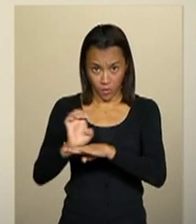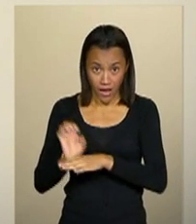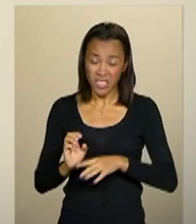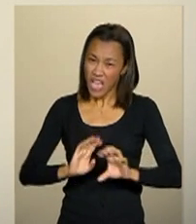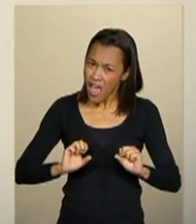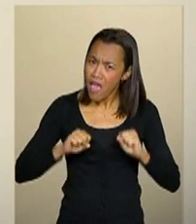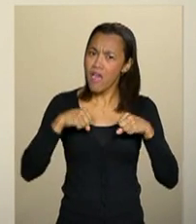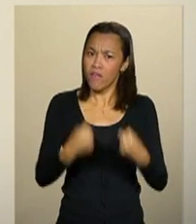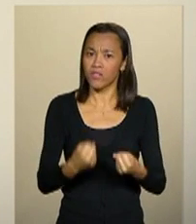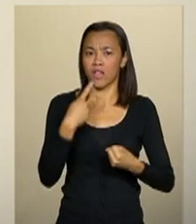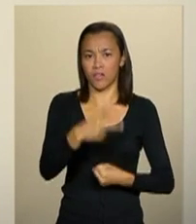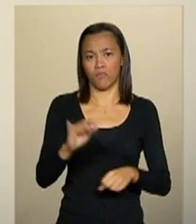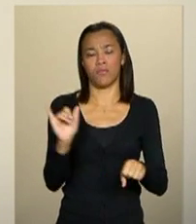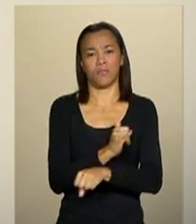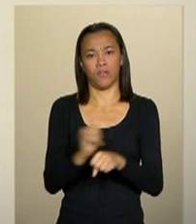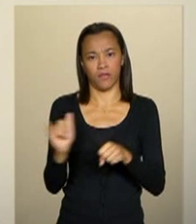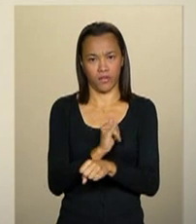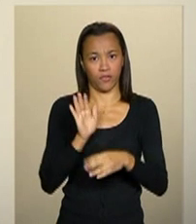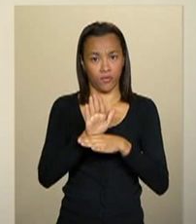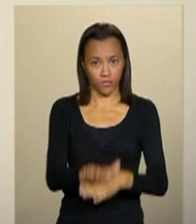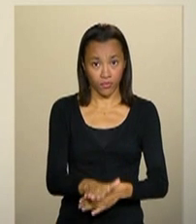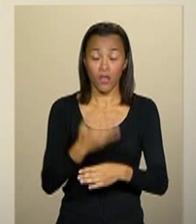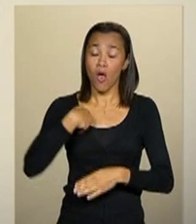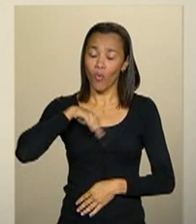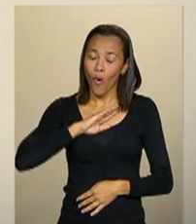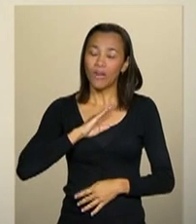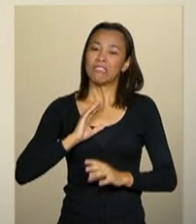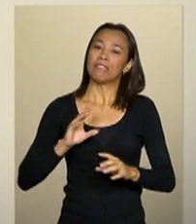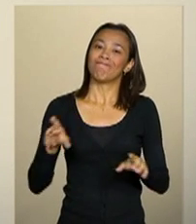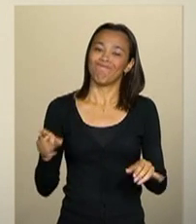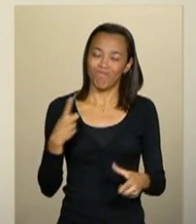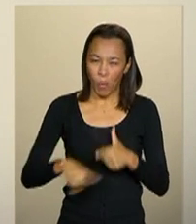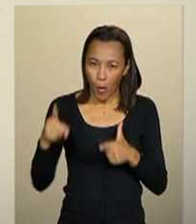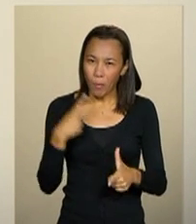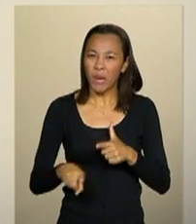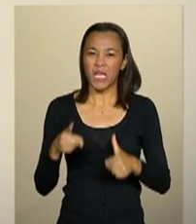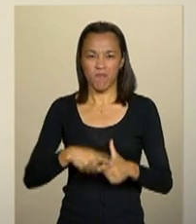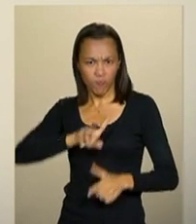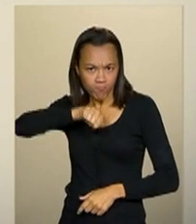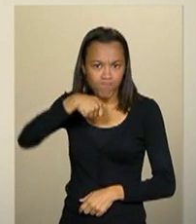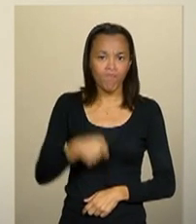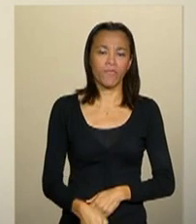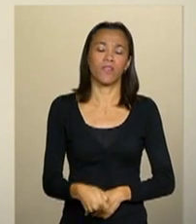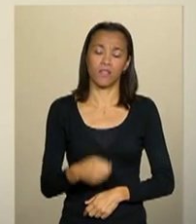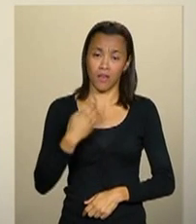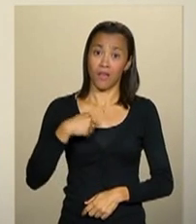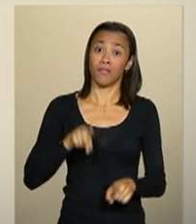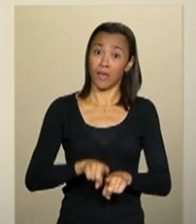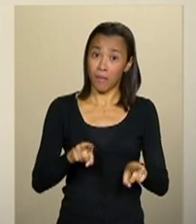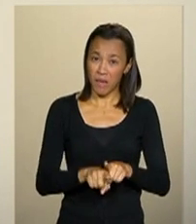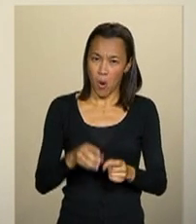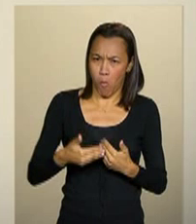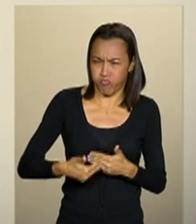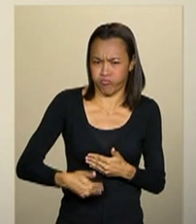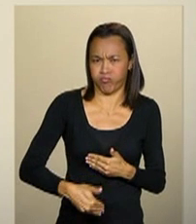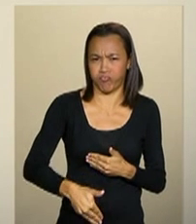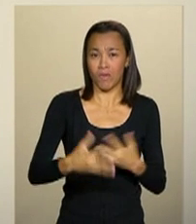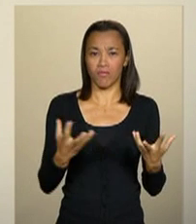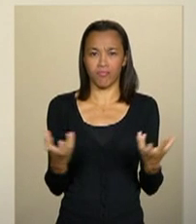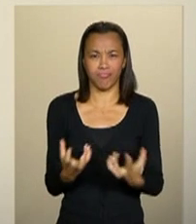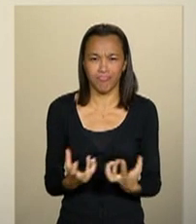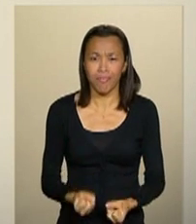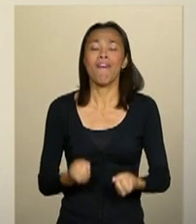reforçarem suas ações nós estamos enfrentando o problema com determinação o prolongamento da seca